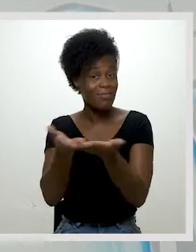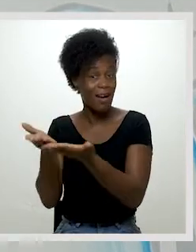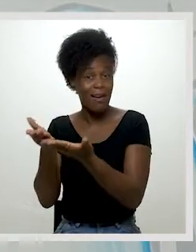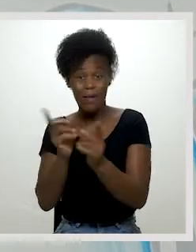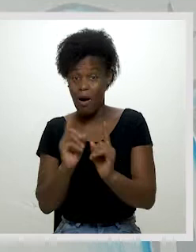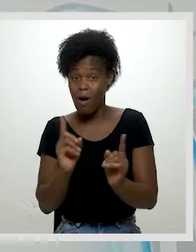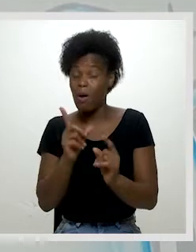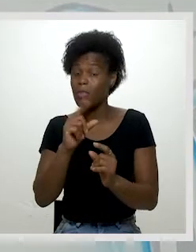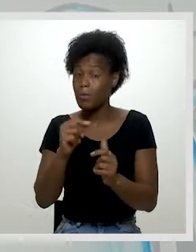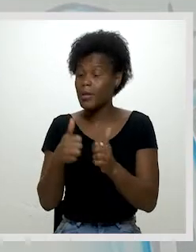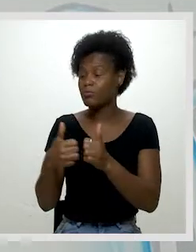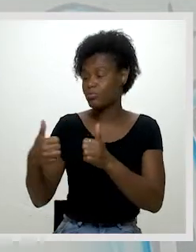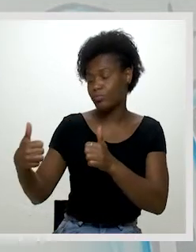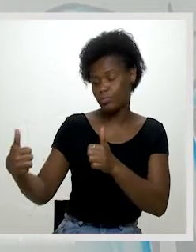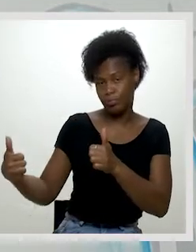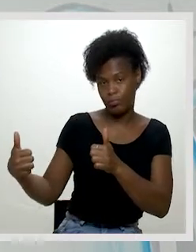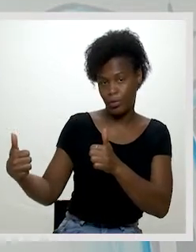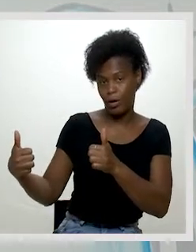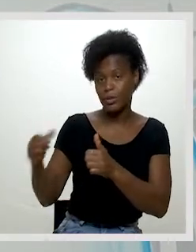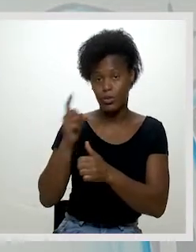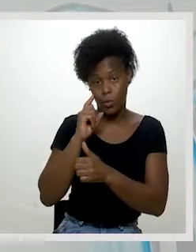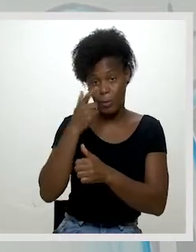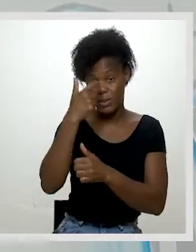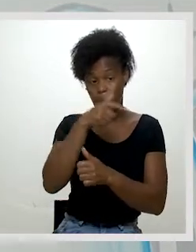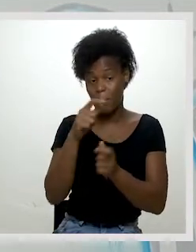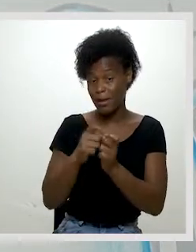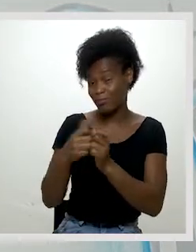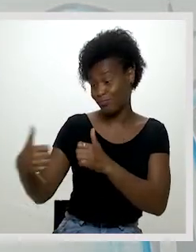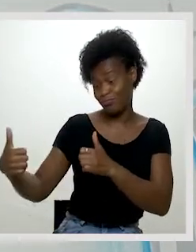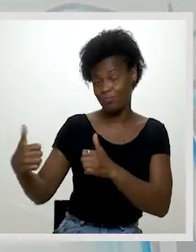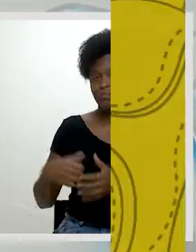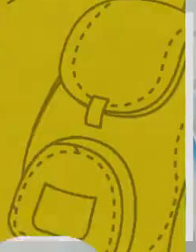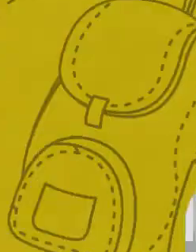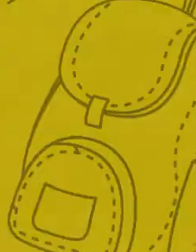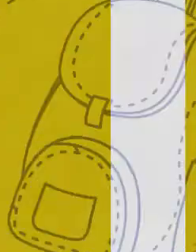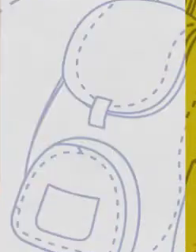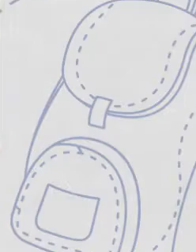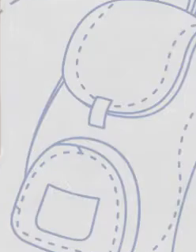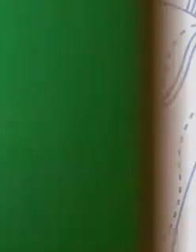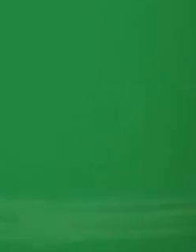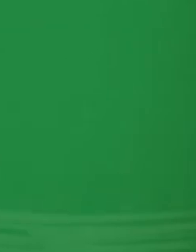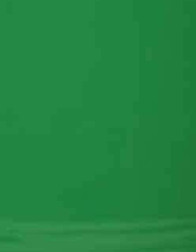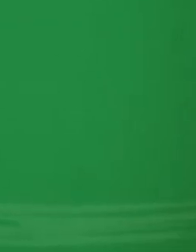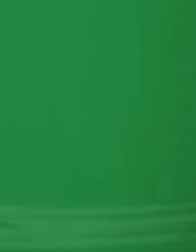devem, já sabem, manter uma distância de segurança da pessoa mais próxima.